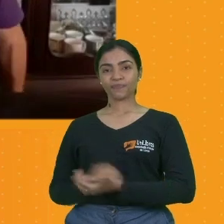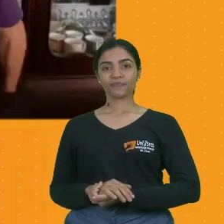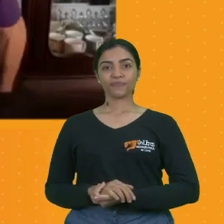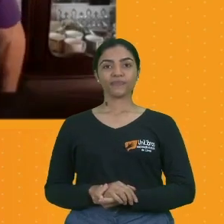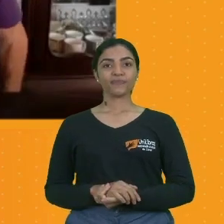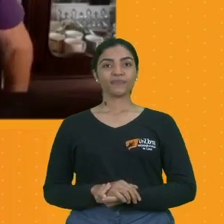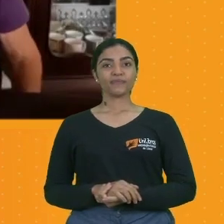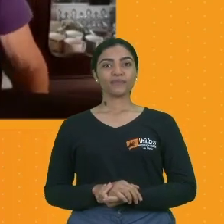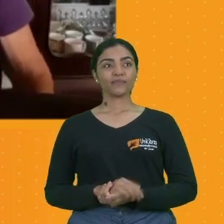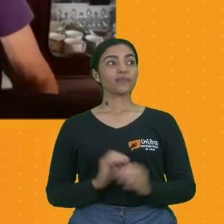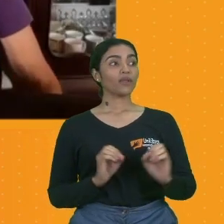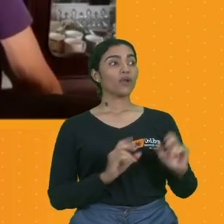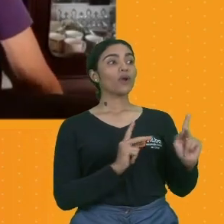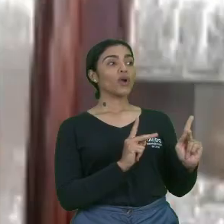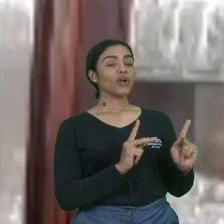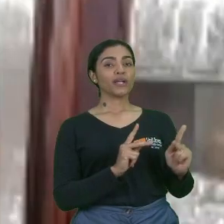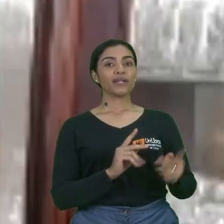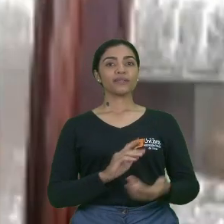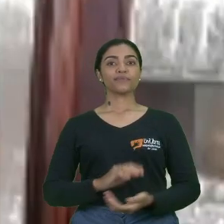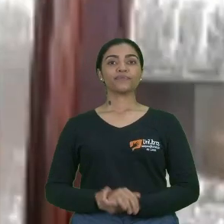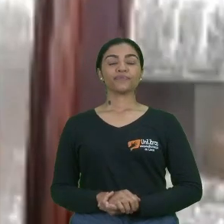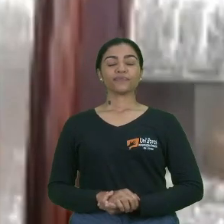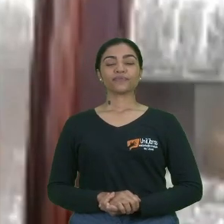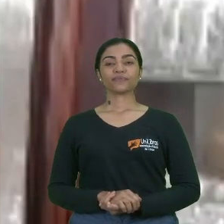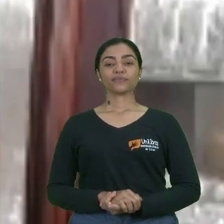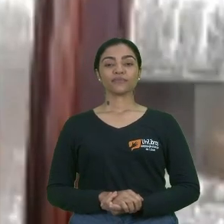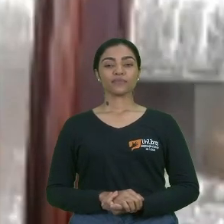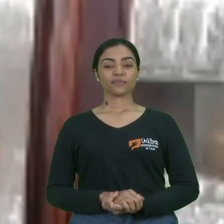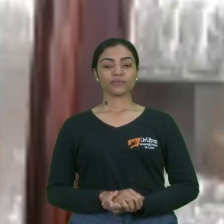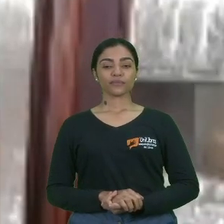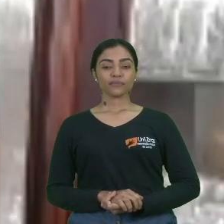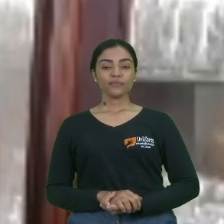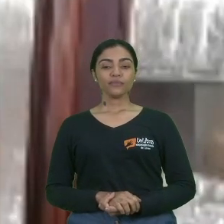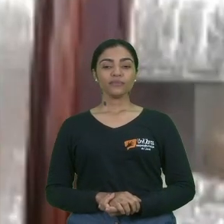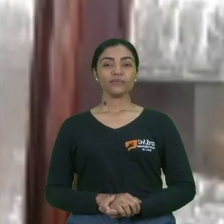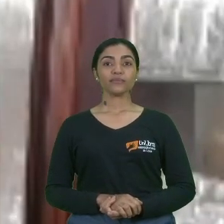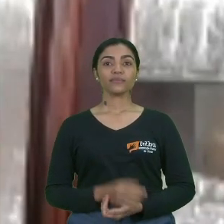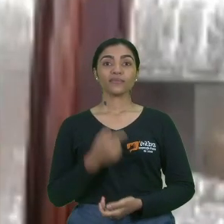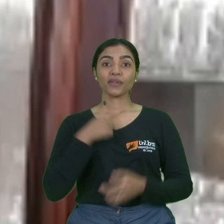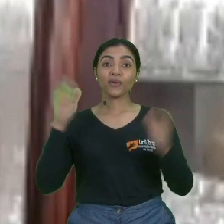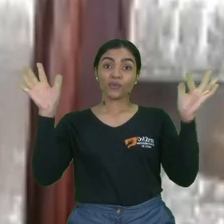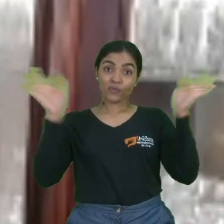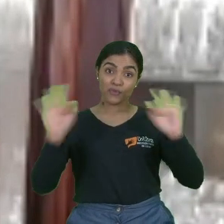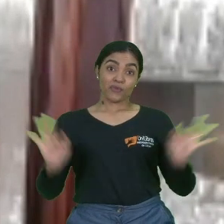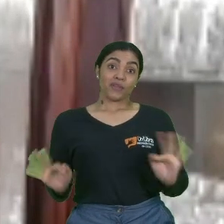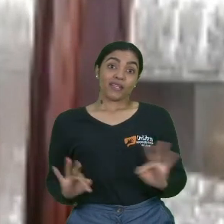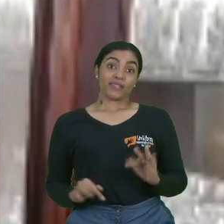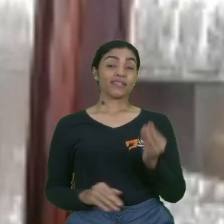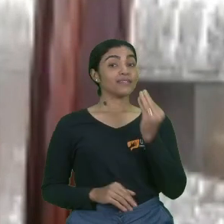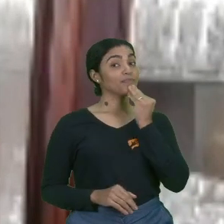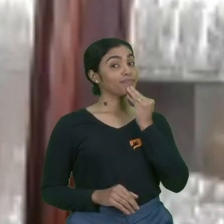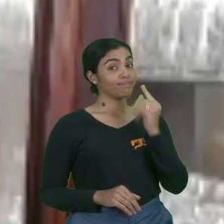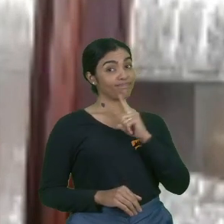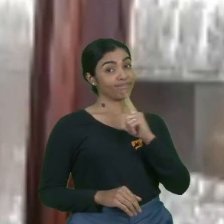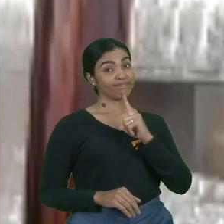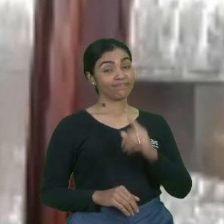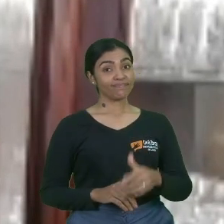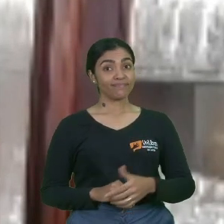e a peixaria Então eu estou muito contente com essa oportunidade